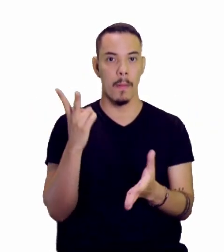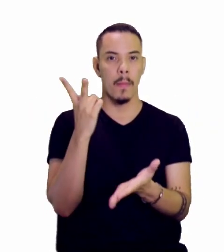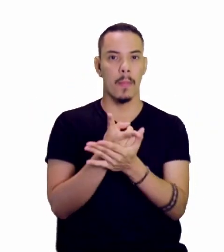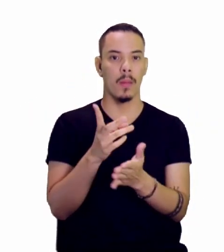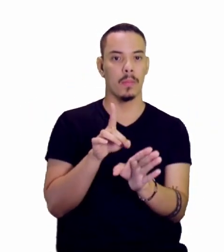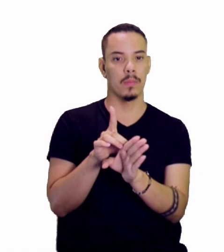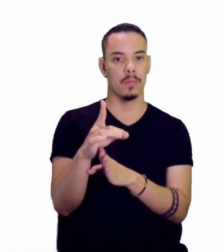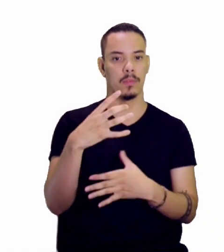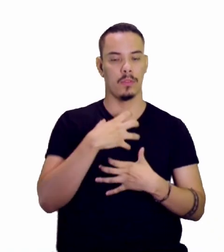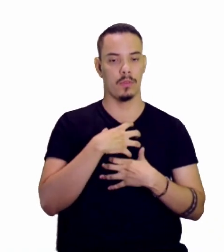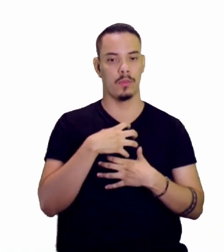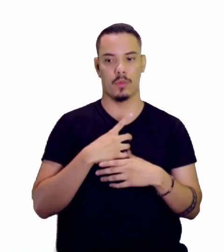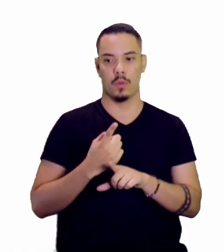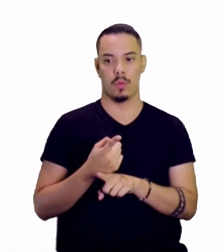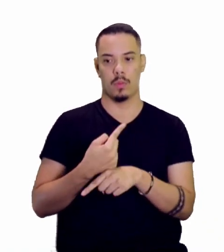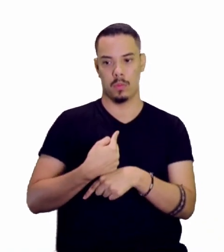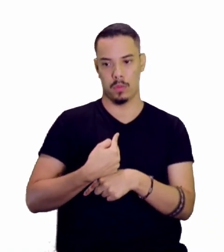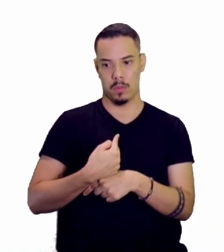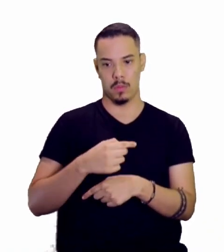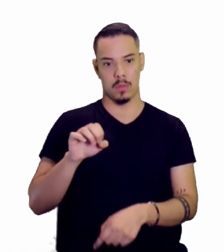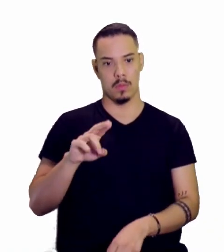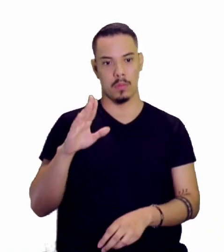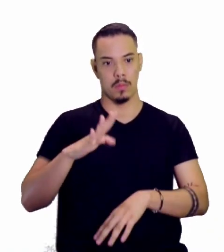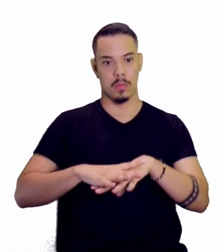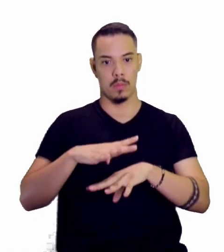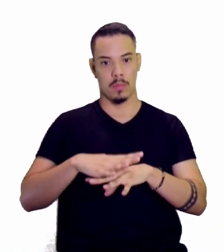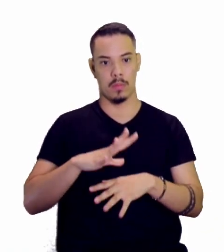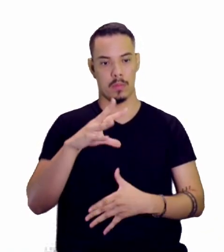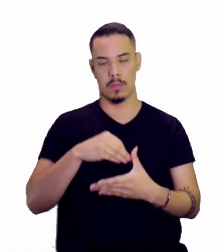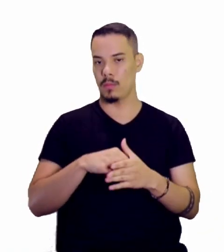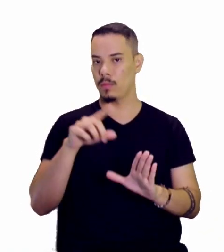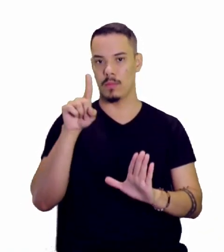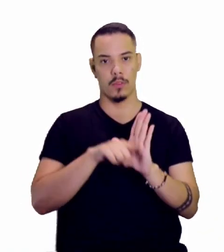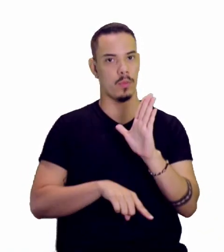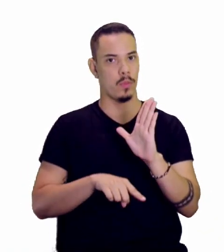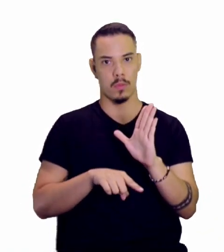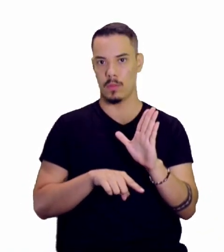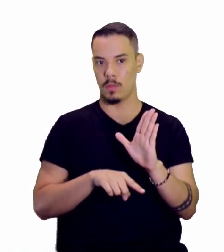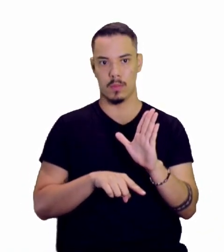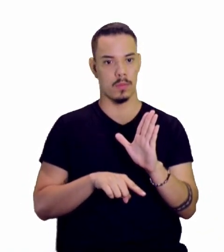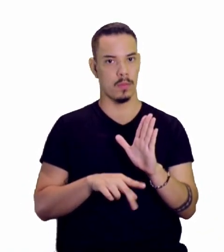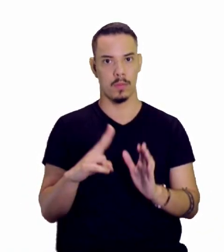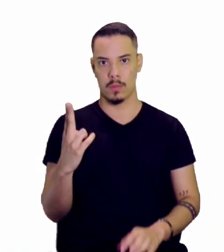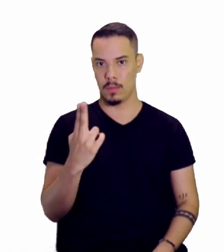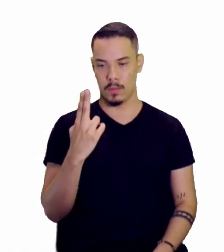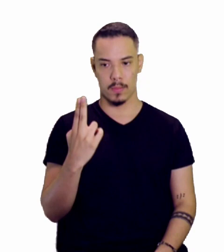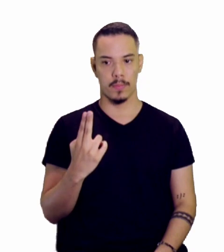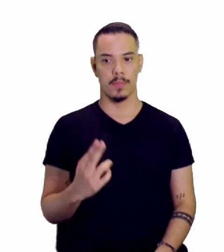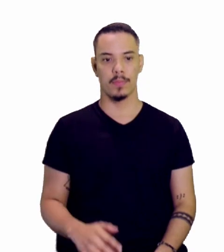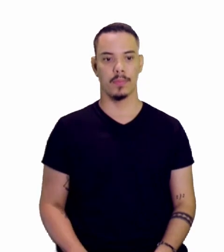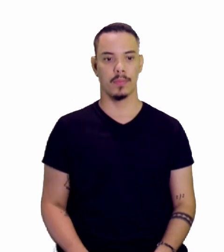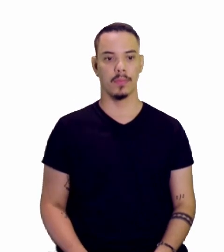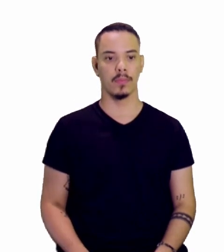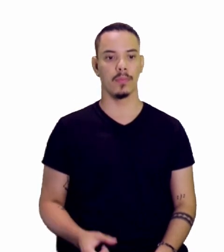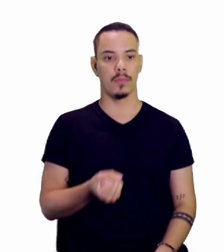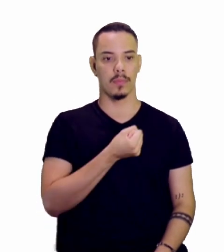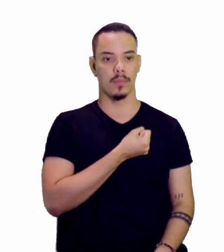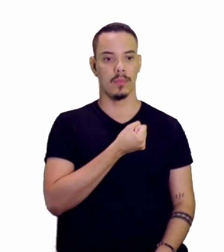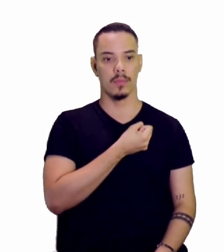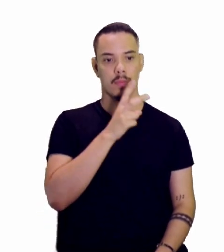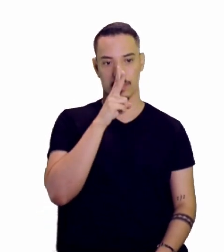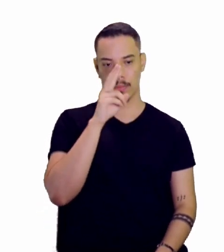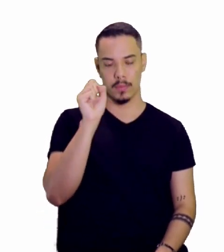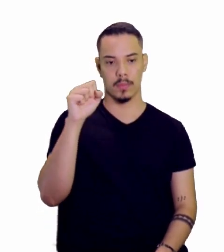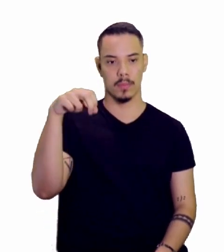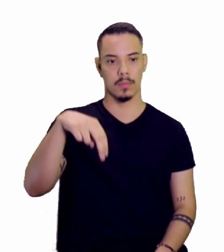direção, sentido oposto, matematicamente diminui. Isso. Então vamos ver, olha Chama só. ela de N ali, para não